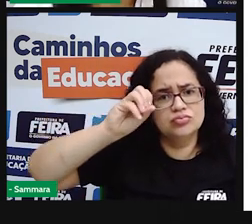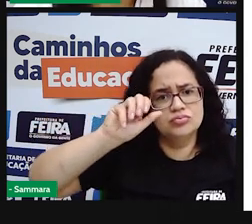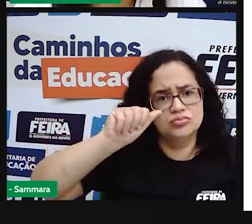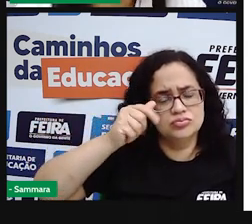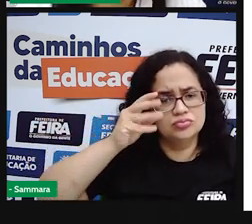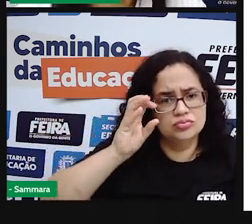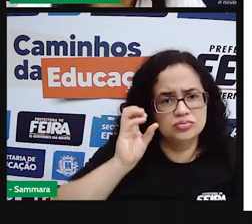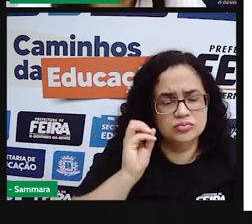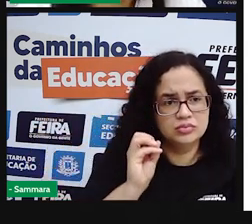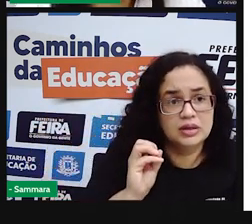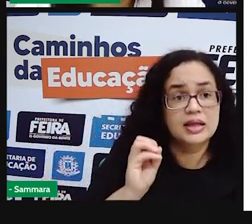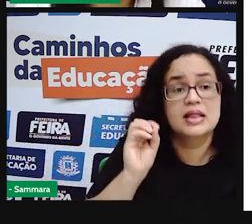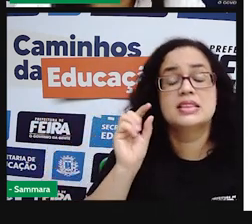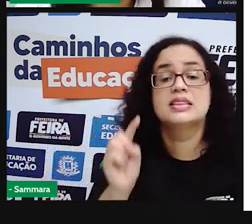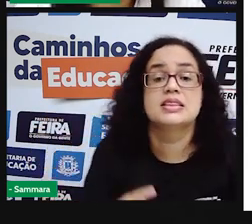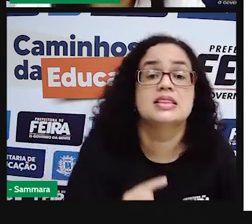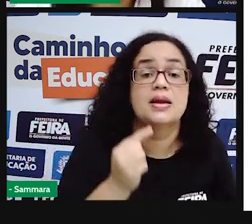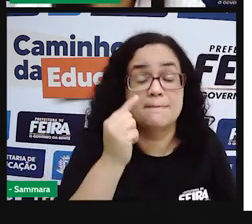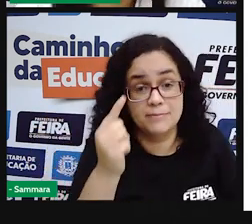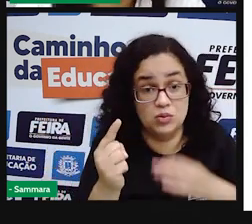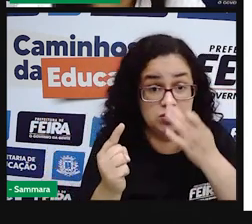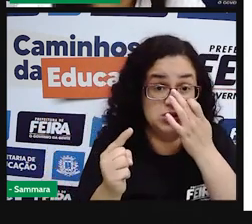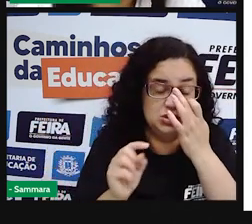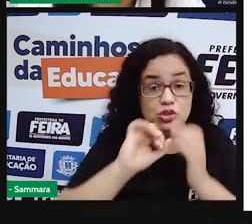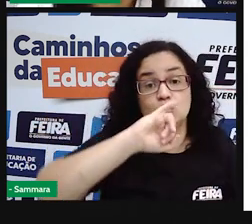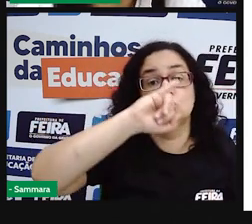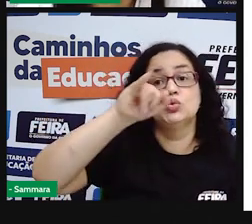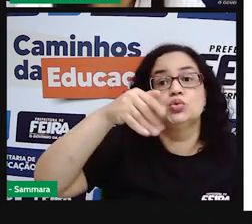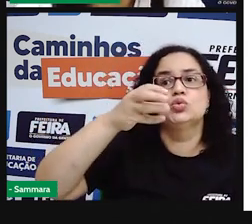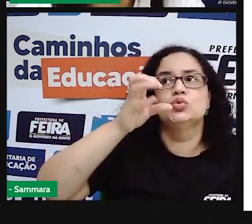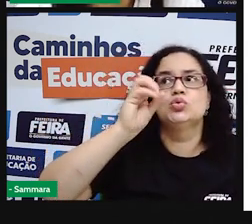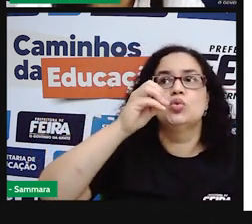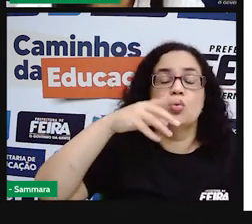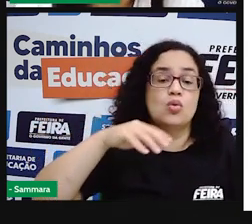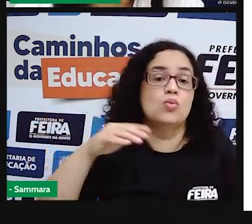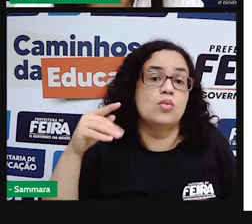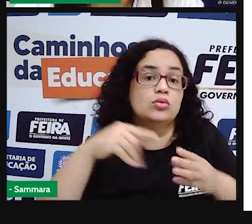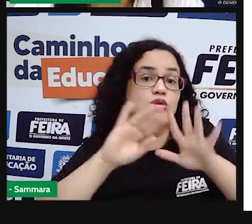E depois de São João, vem a última